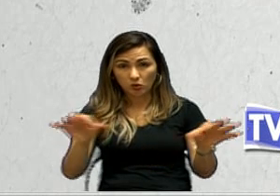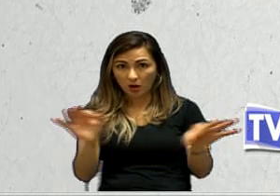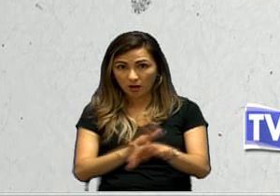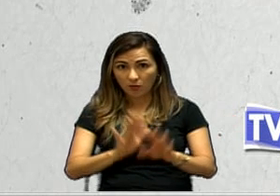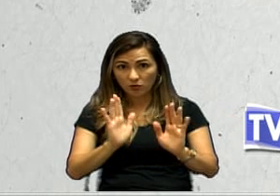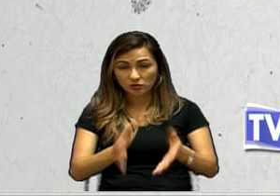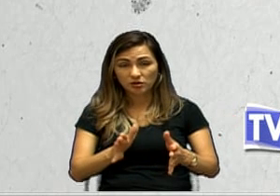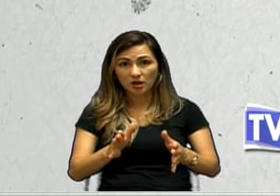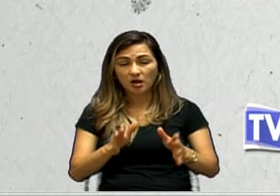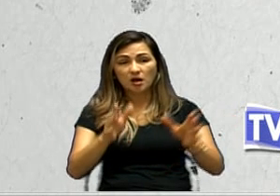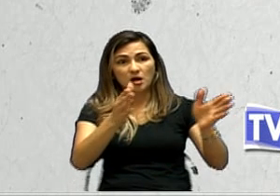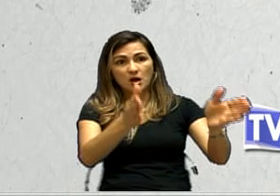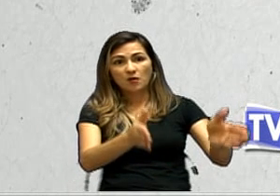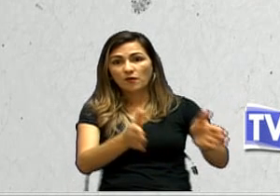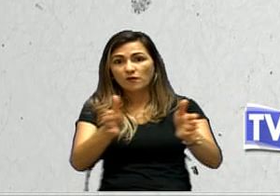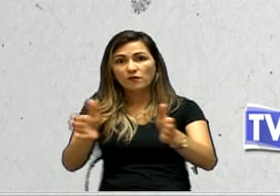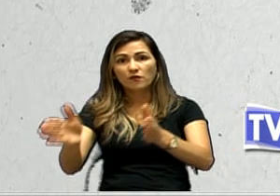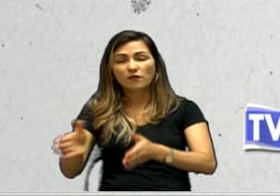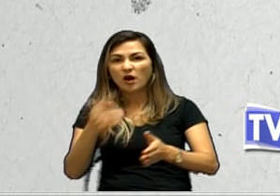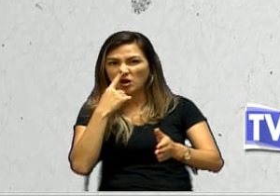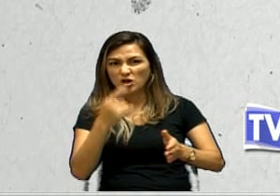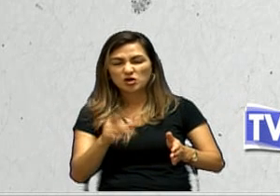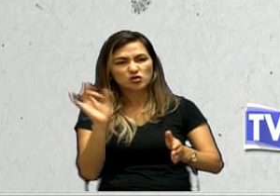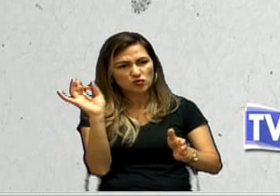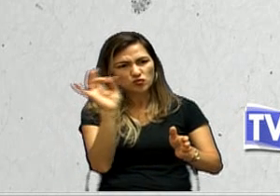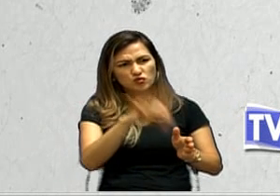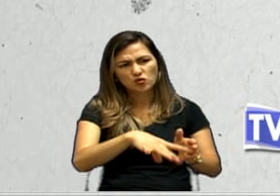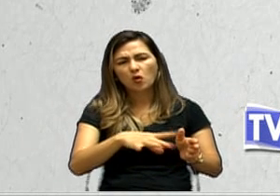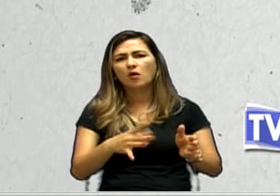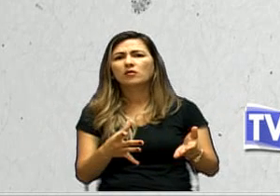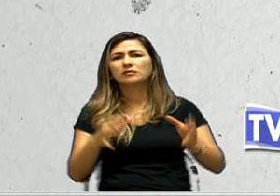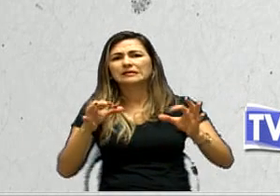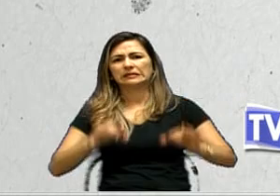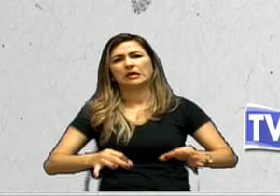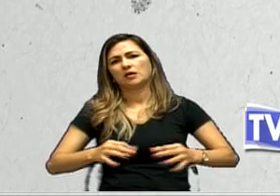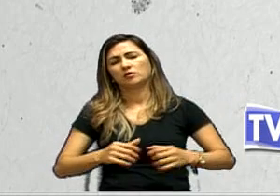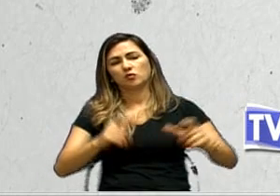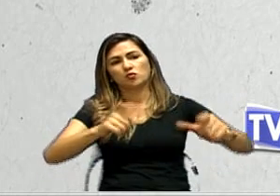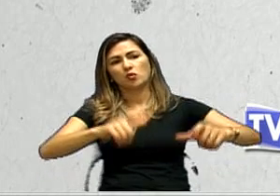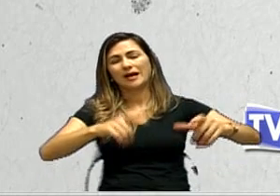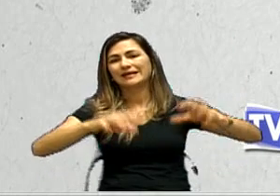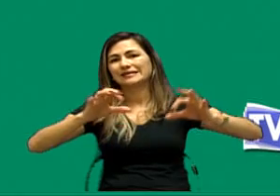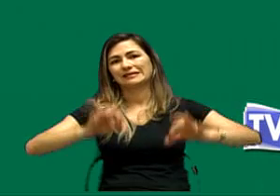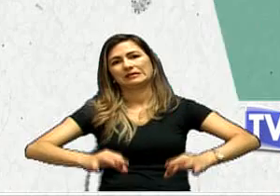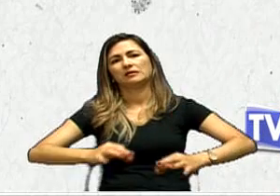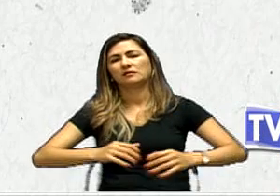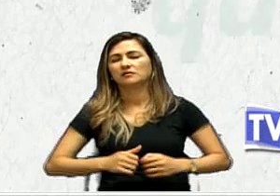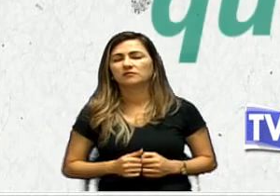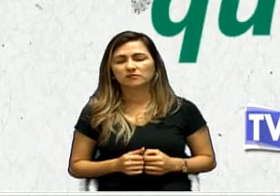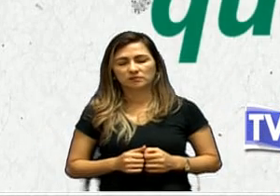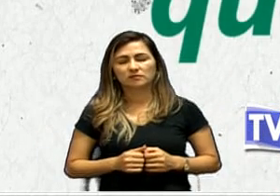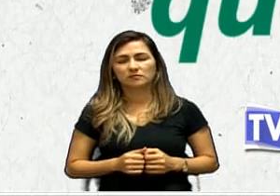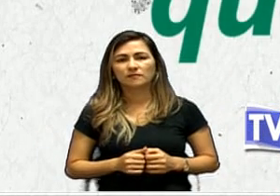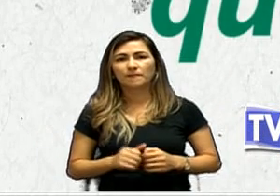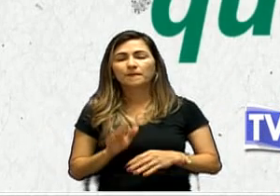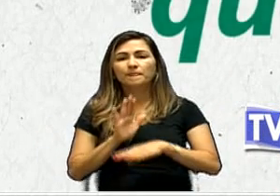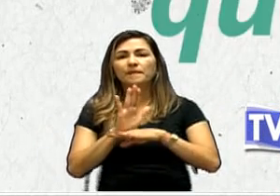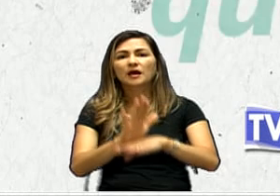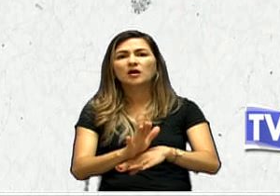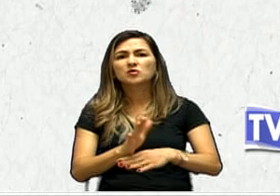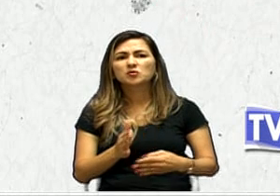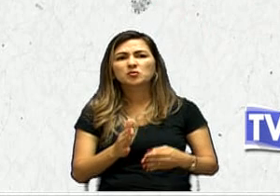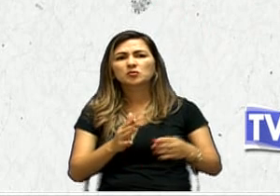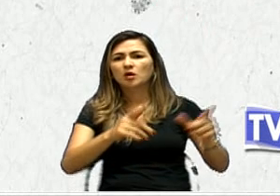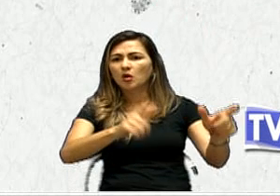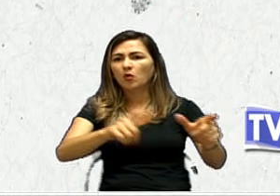ecycle.com.br. Cobre principalmente governos e empresas para darem condições de descarte aos consumidores. Quer saber mais a